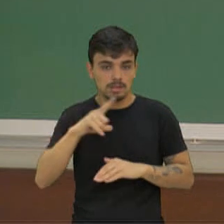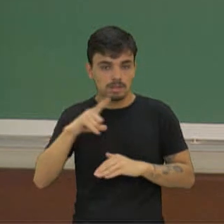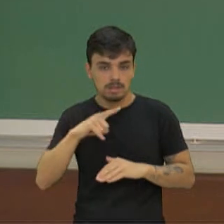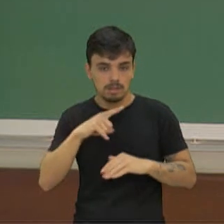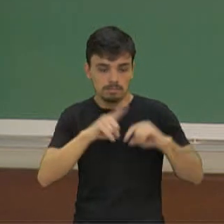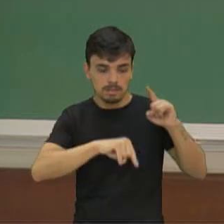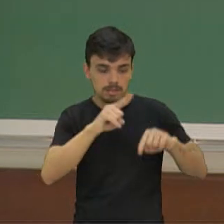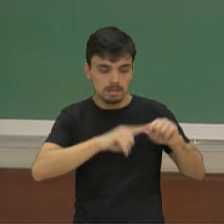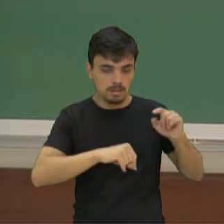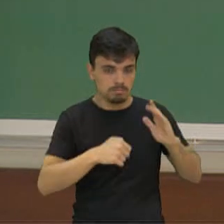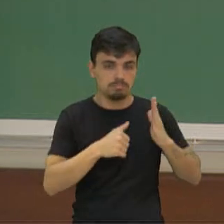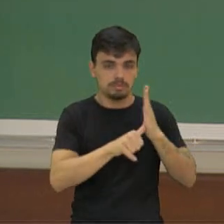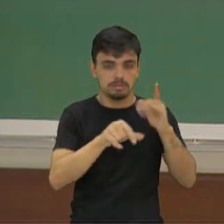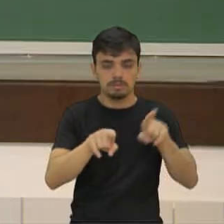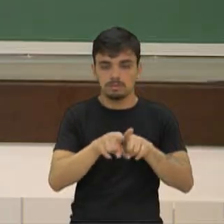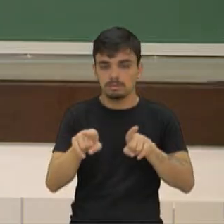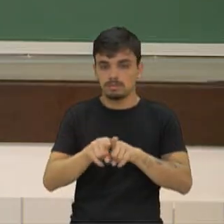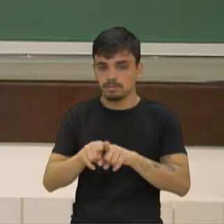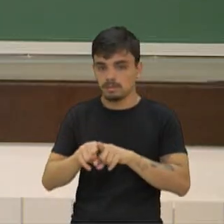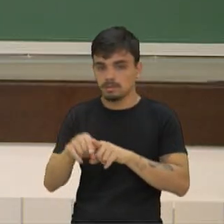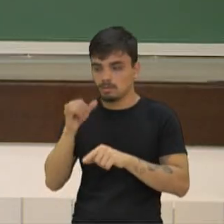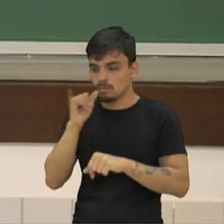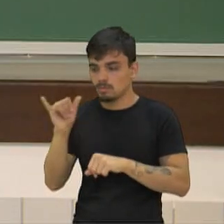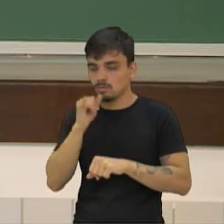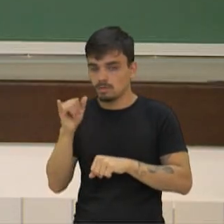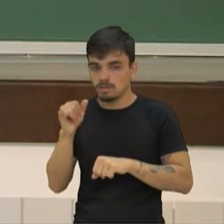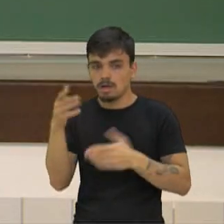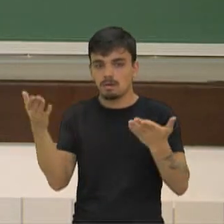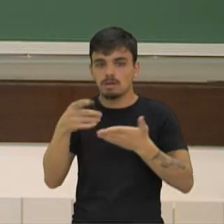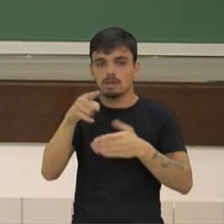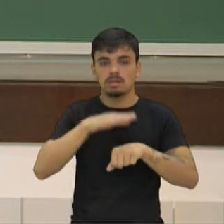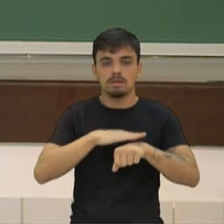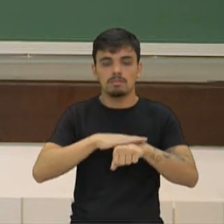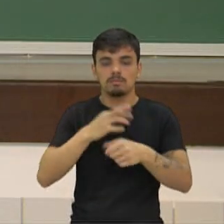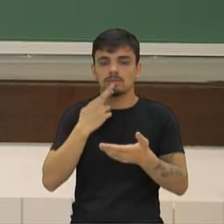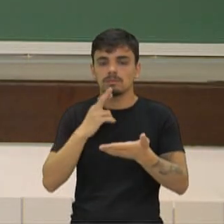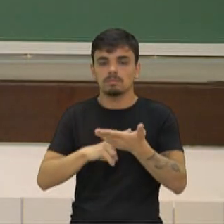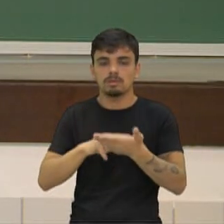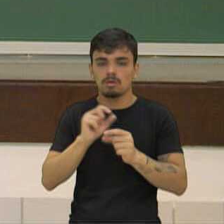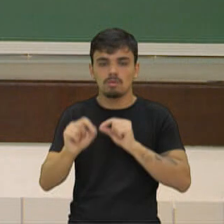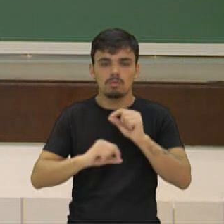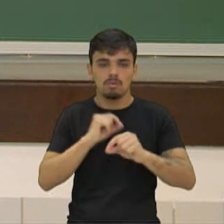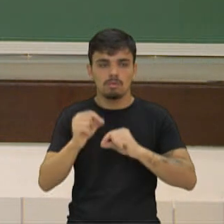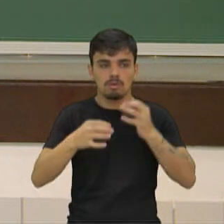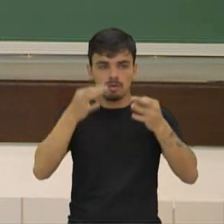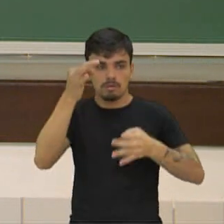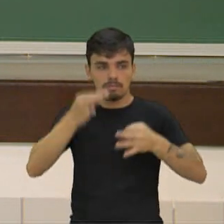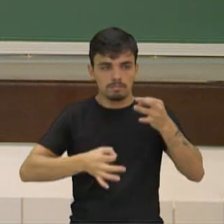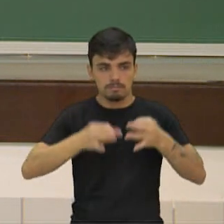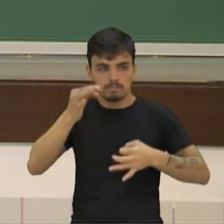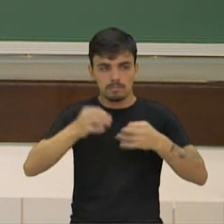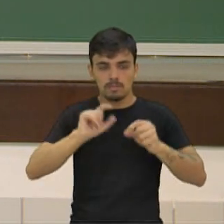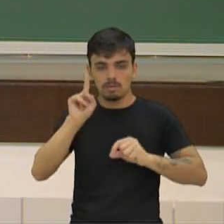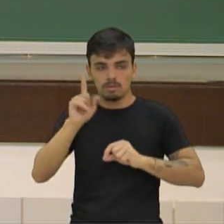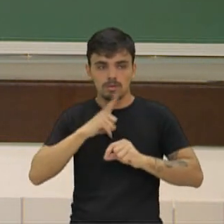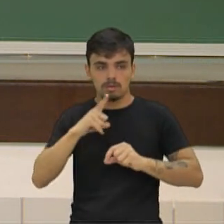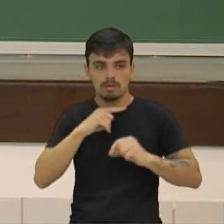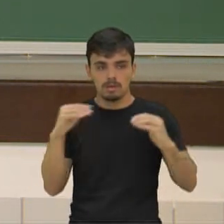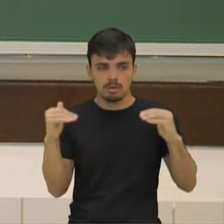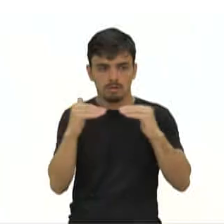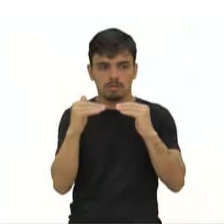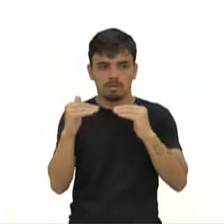a resistência elétrica. Ok, gente? Tempo para vocês resolverem. O comportamento descrito acima é coerente com qual